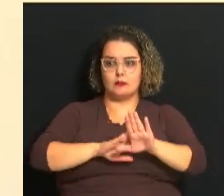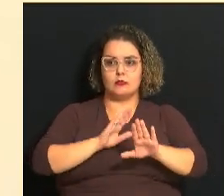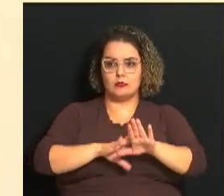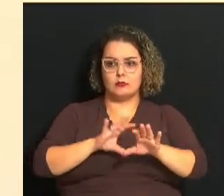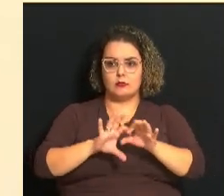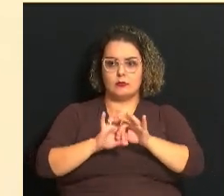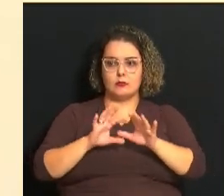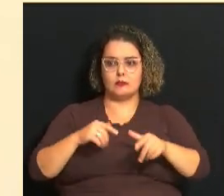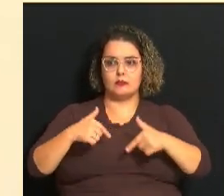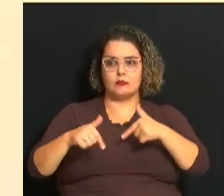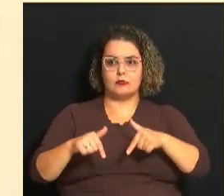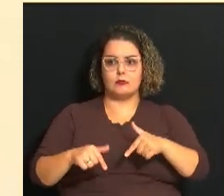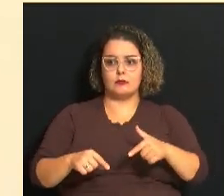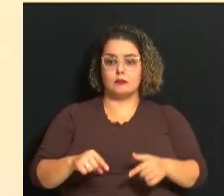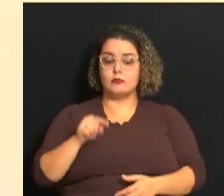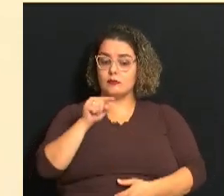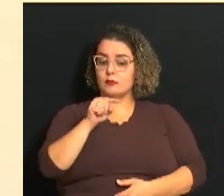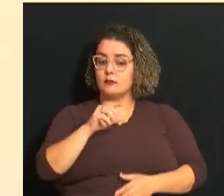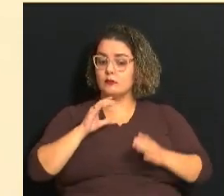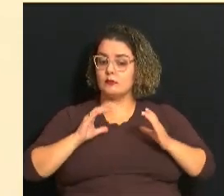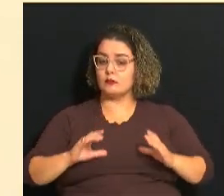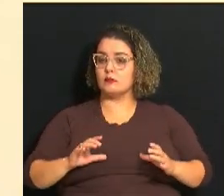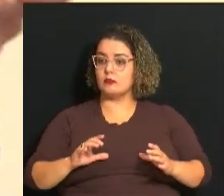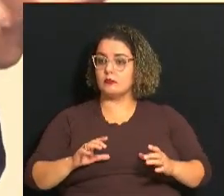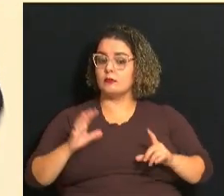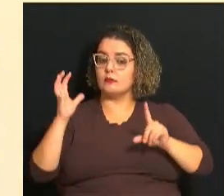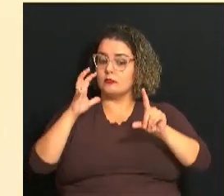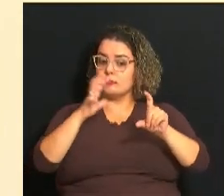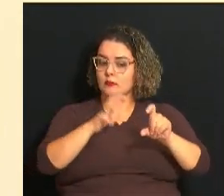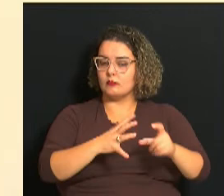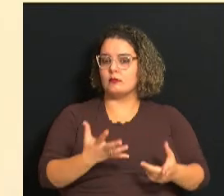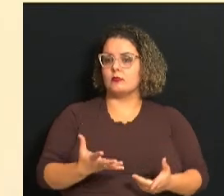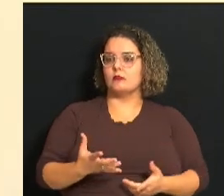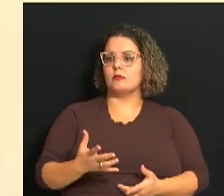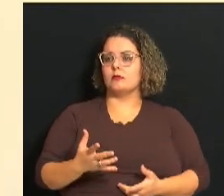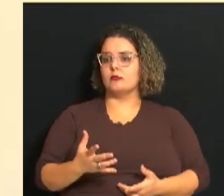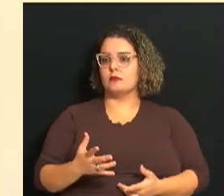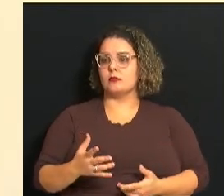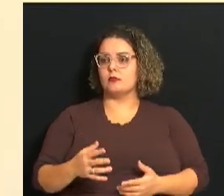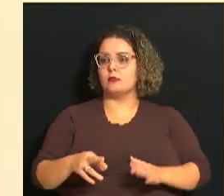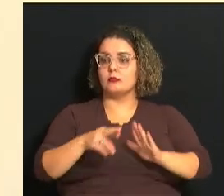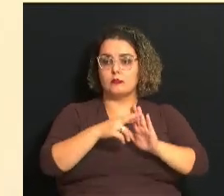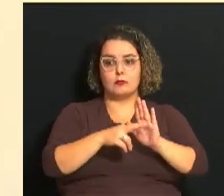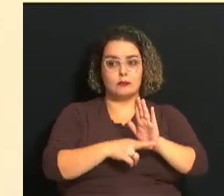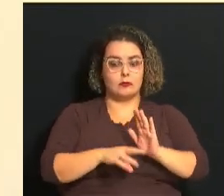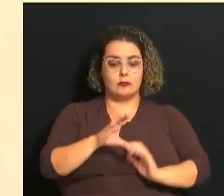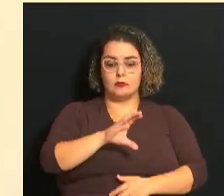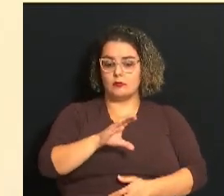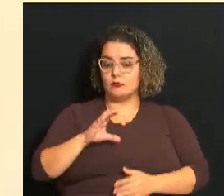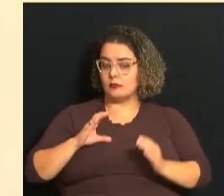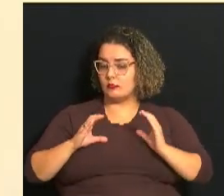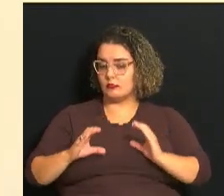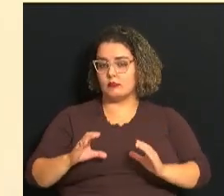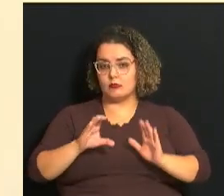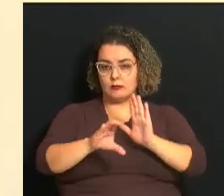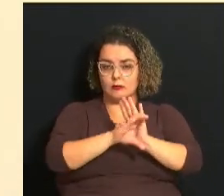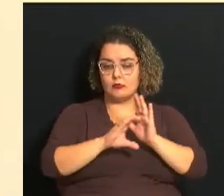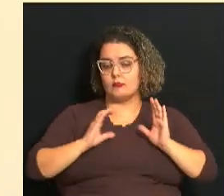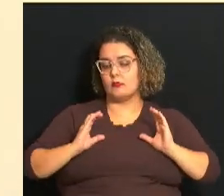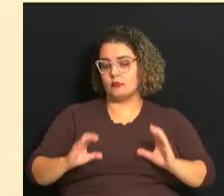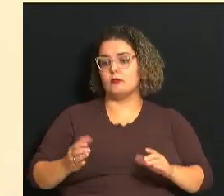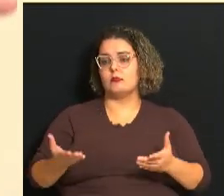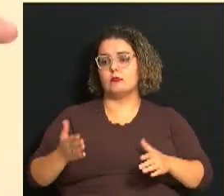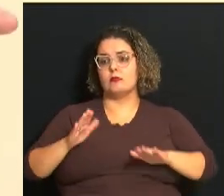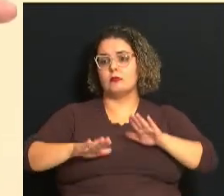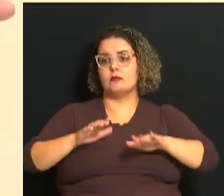eu posso apontar olha aquela conduta lícita se tornando abusiva ela viola uma regra do Código de Conduta né E aí quem sabe o trabalhador